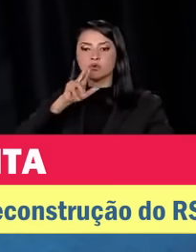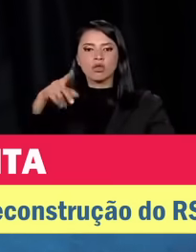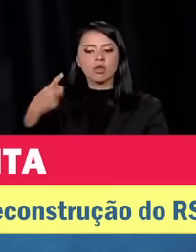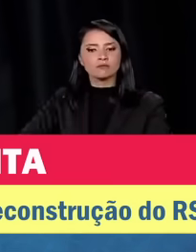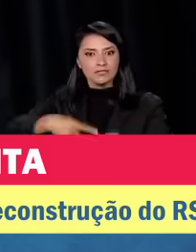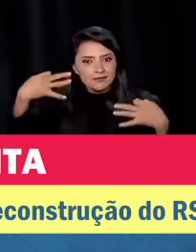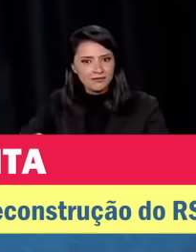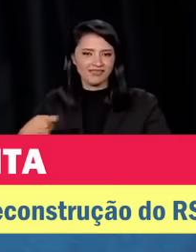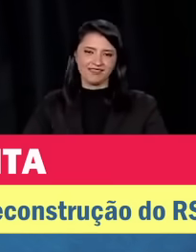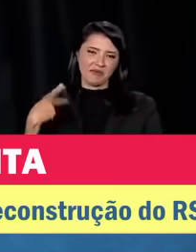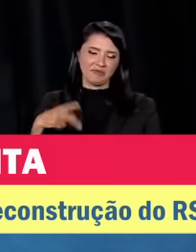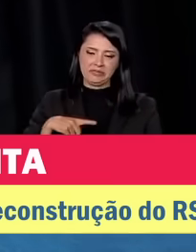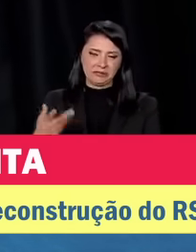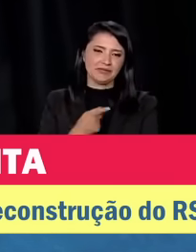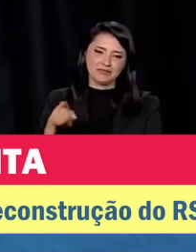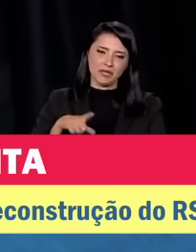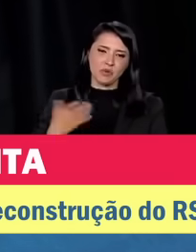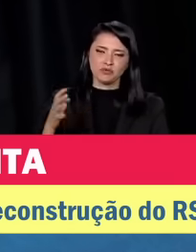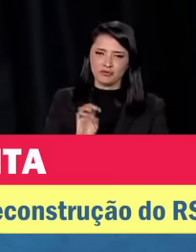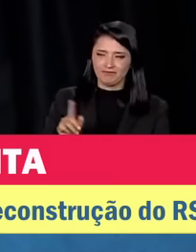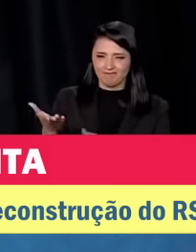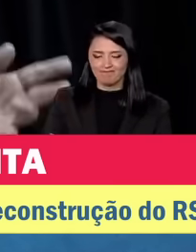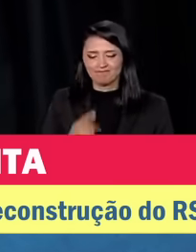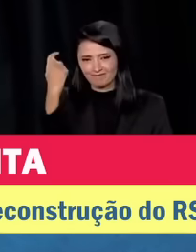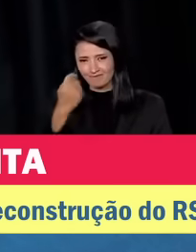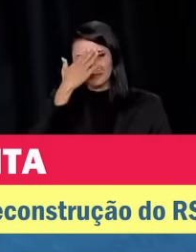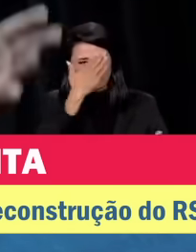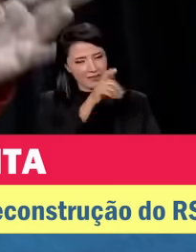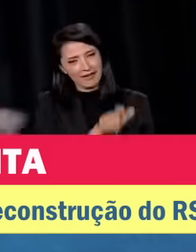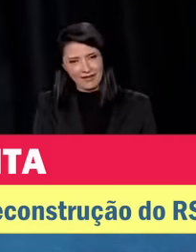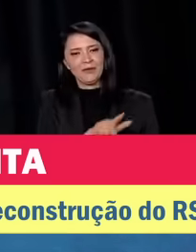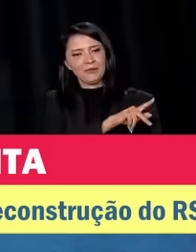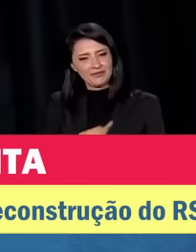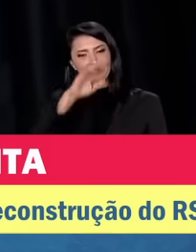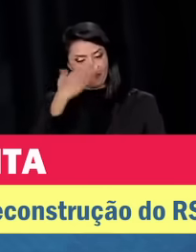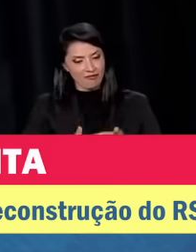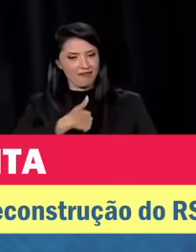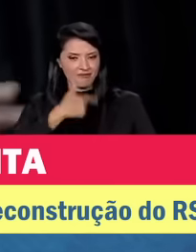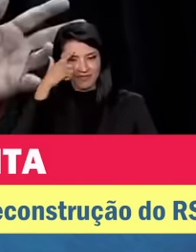resposta necessária para essa tragédia que vive o estado do Rio Grande do Sul. Muito obrigado, presidente, pela confiança, meus colegas